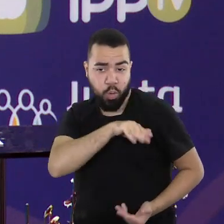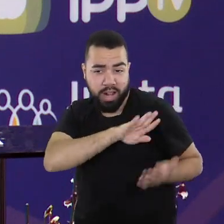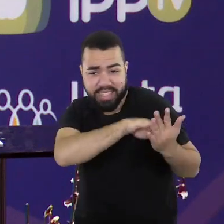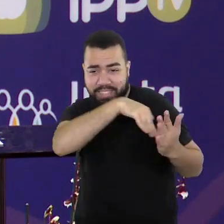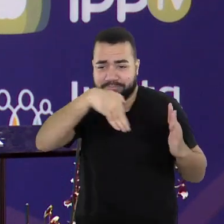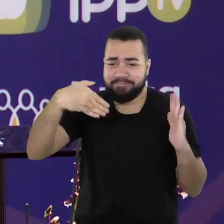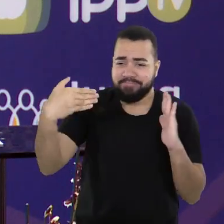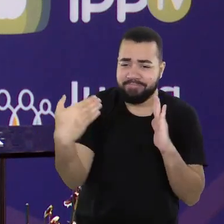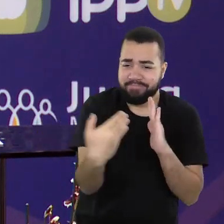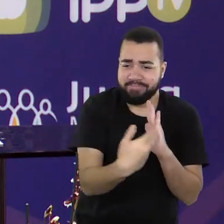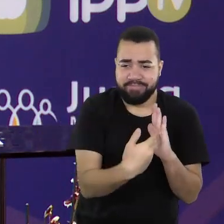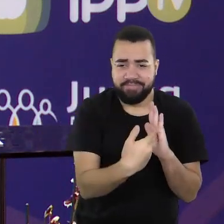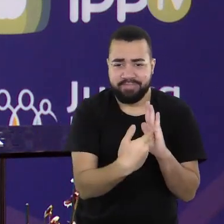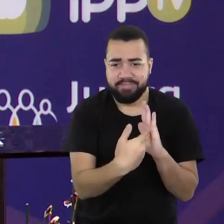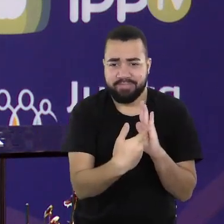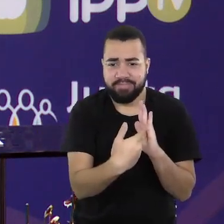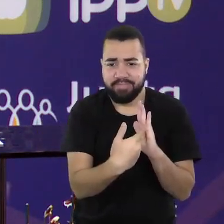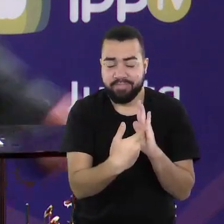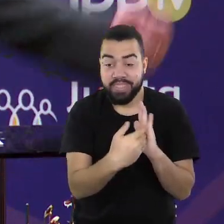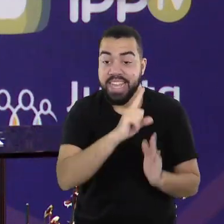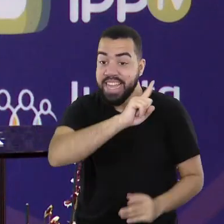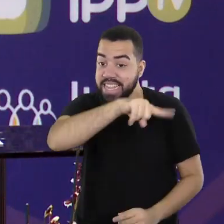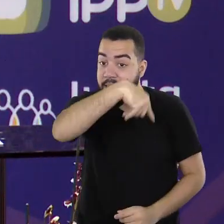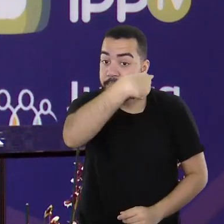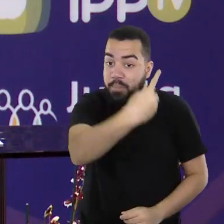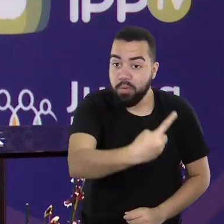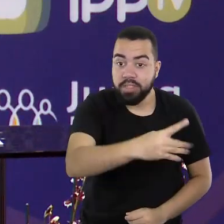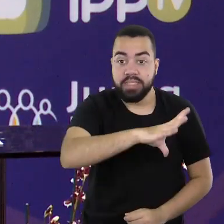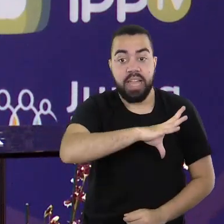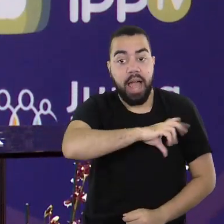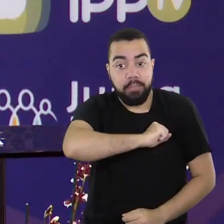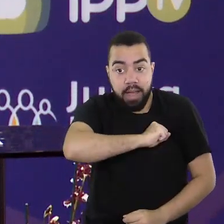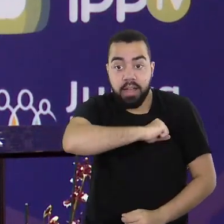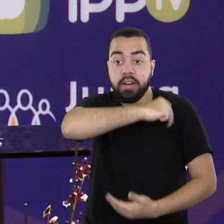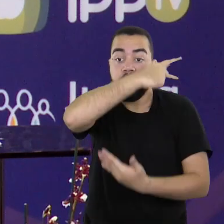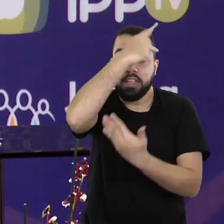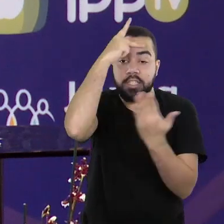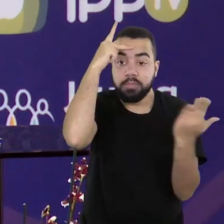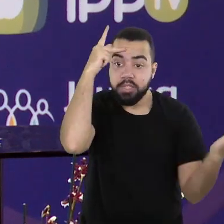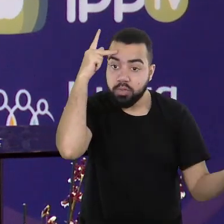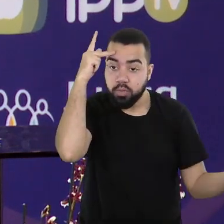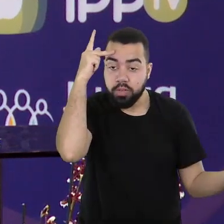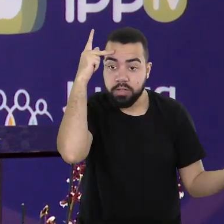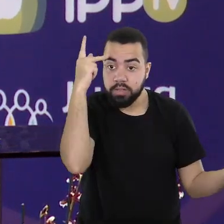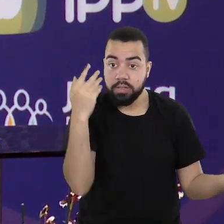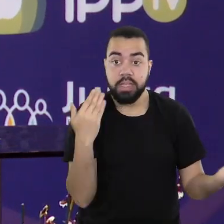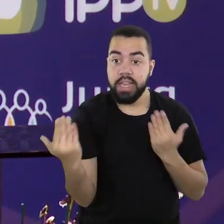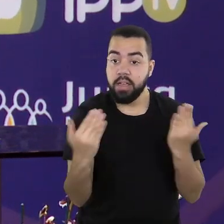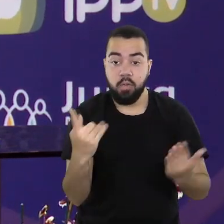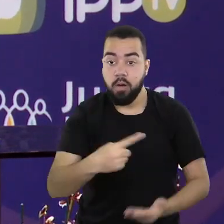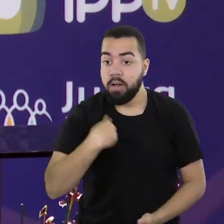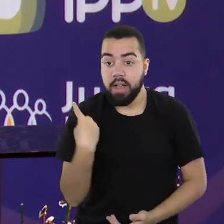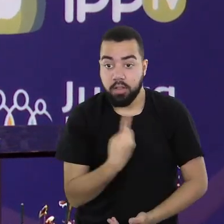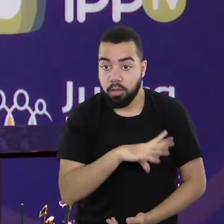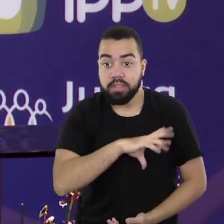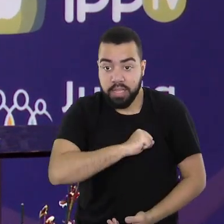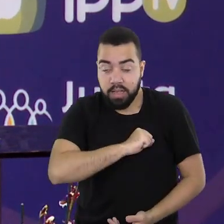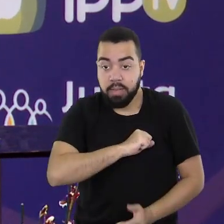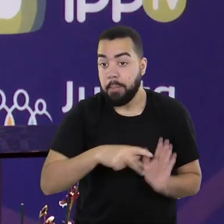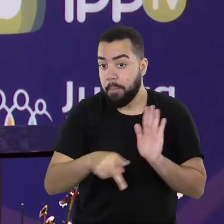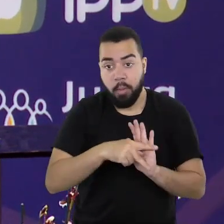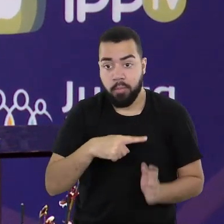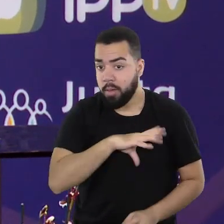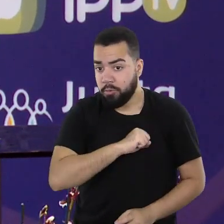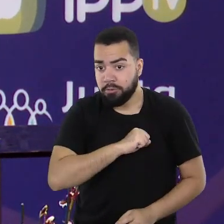coração, depois amarás o teu próximo como a ti mesmo. Alguns entendem aqui